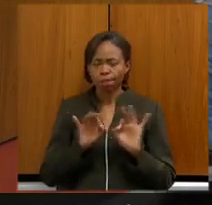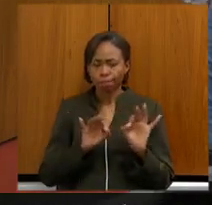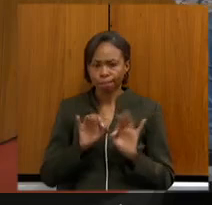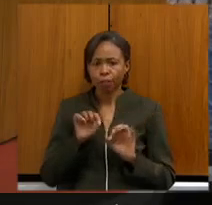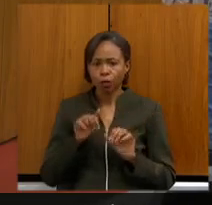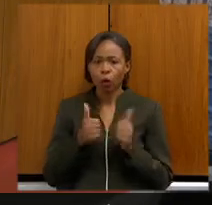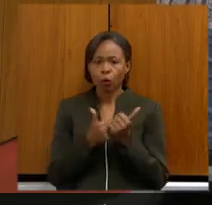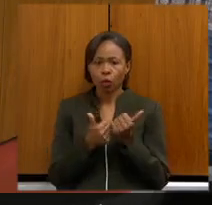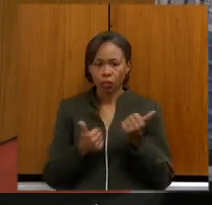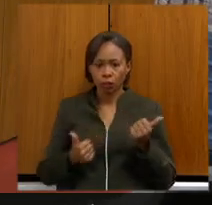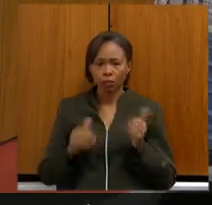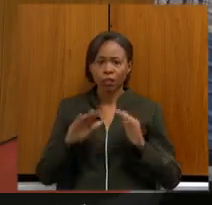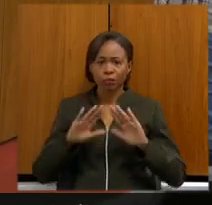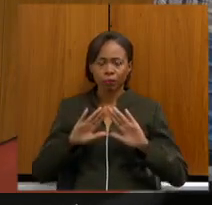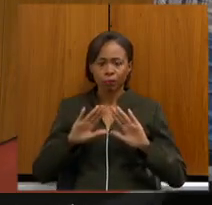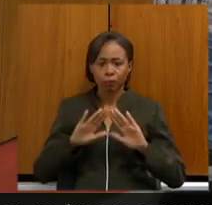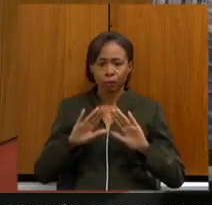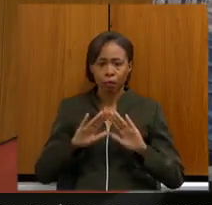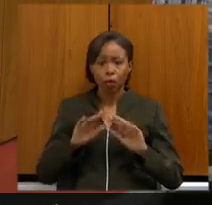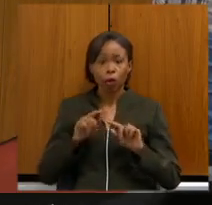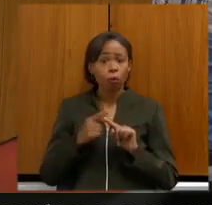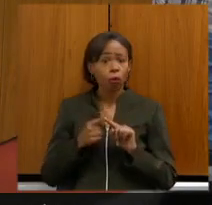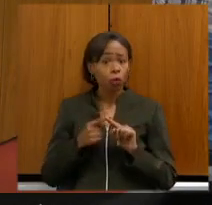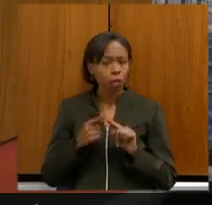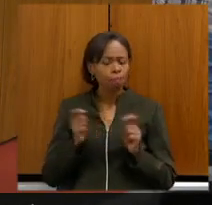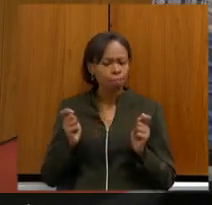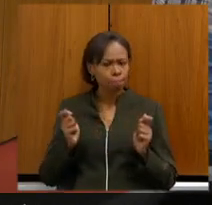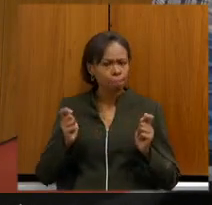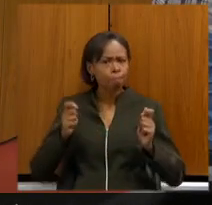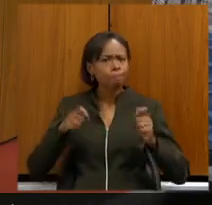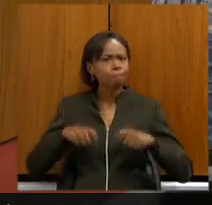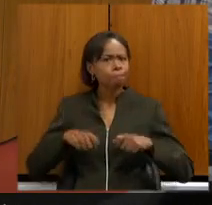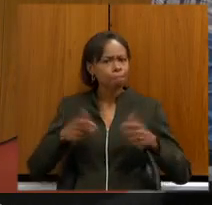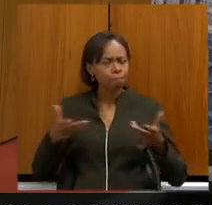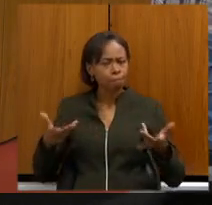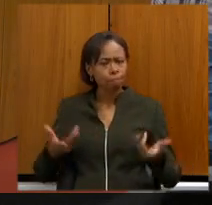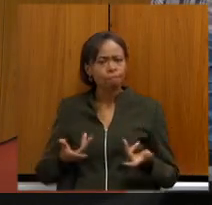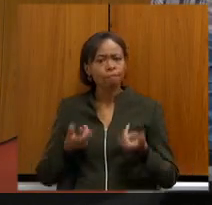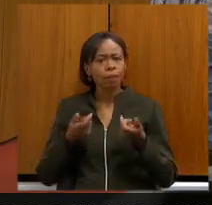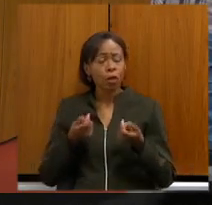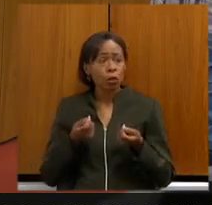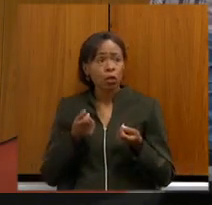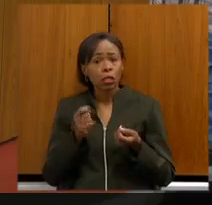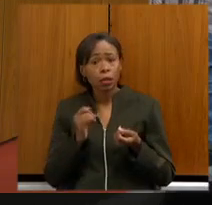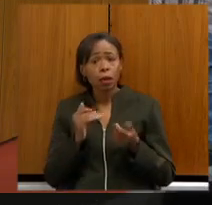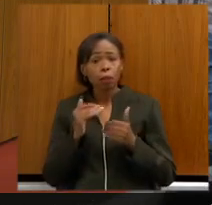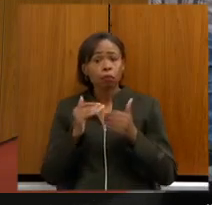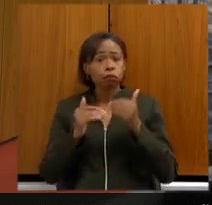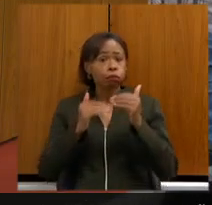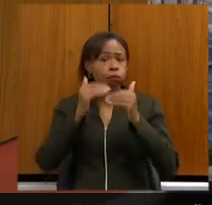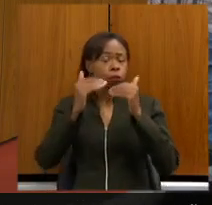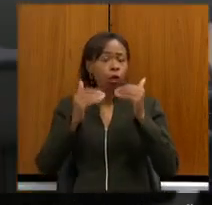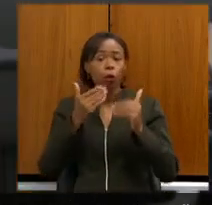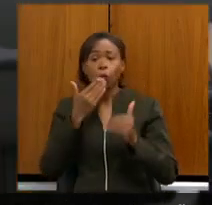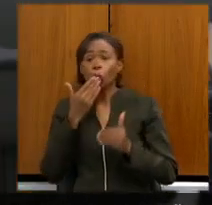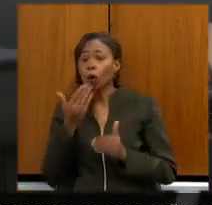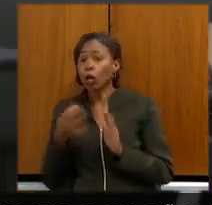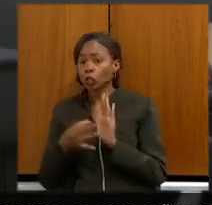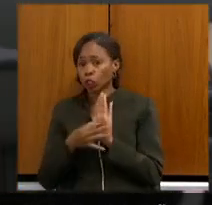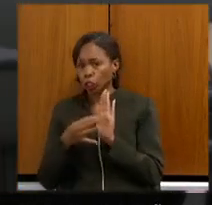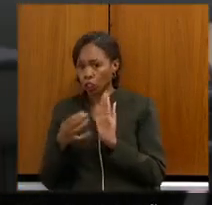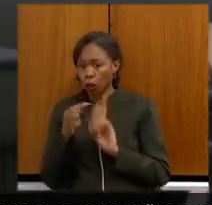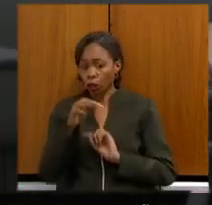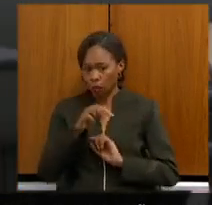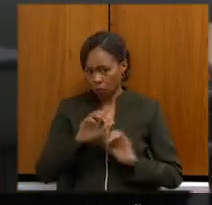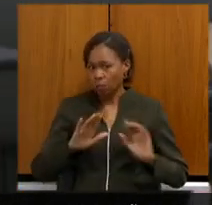assessoria da casa né O que qual que é o nível de competência que pode ser ampliado quais sugestões é para passar